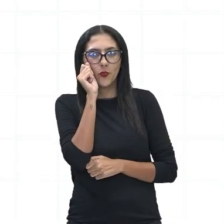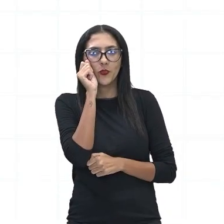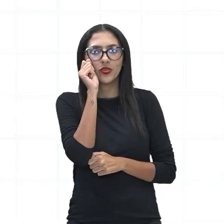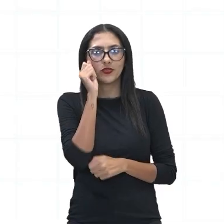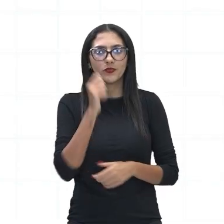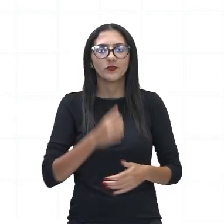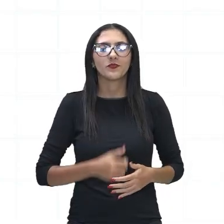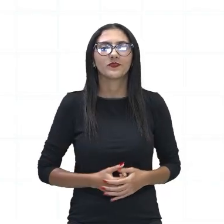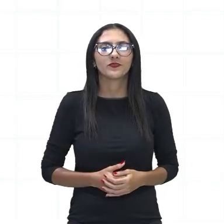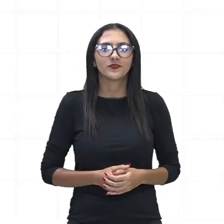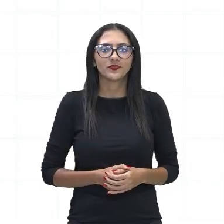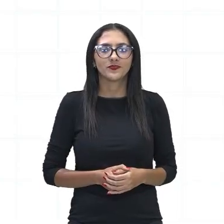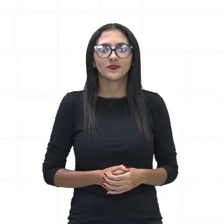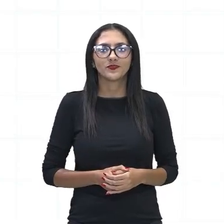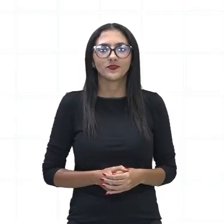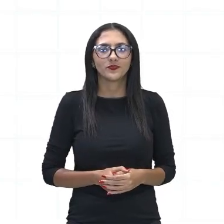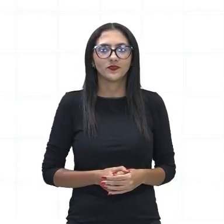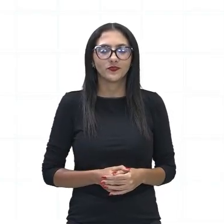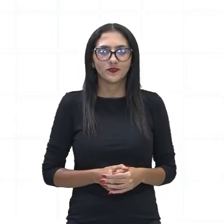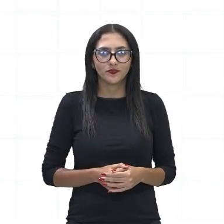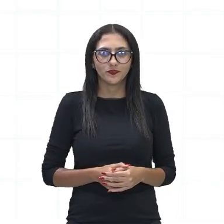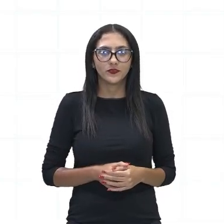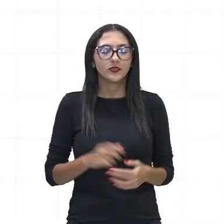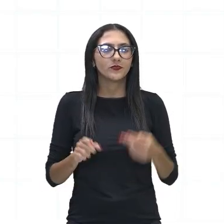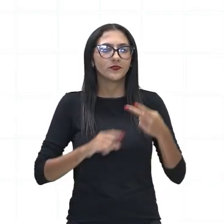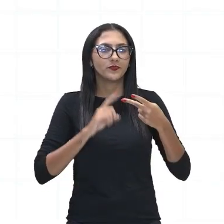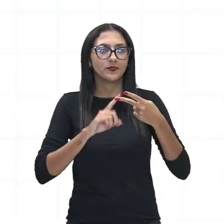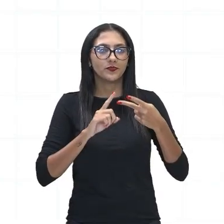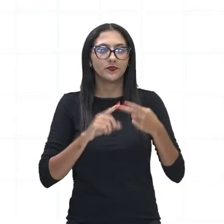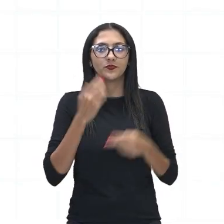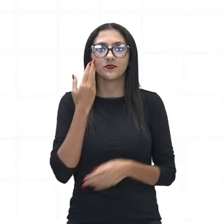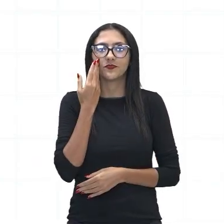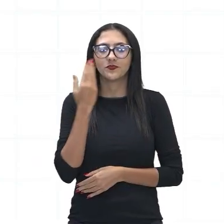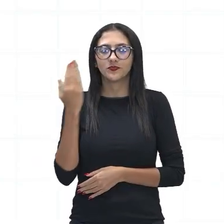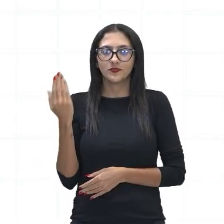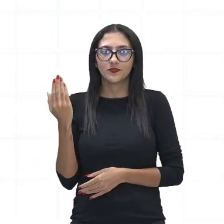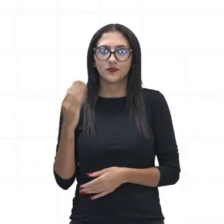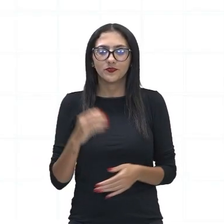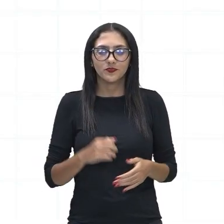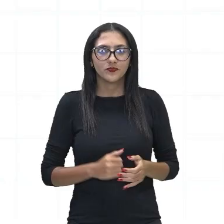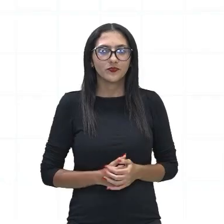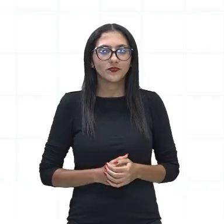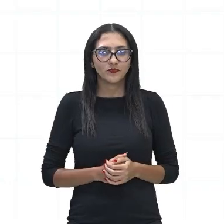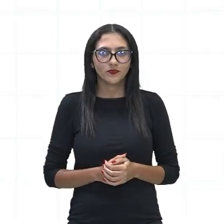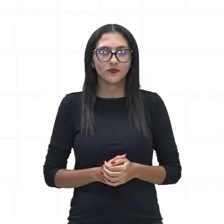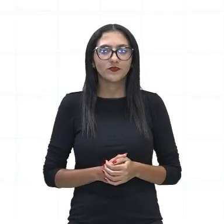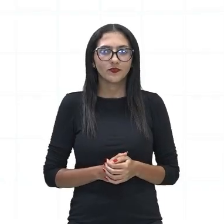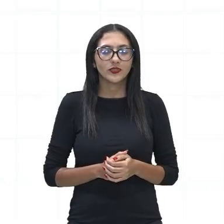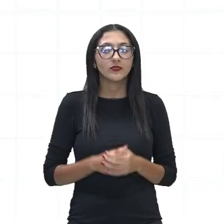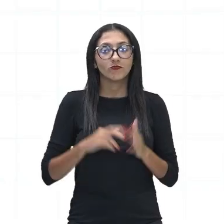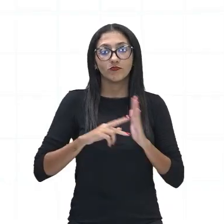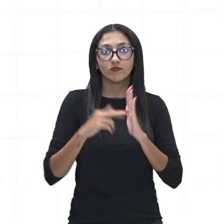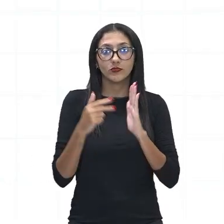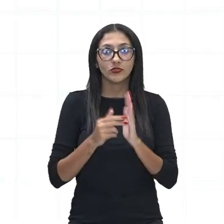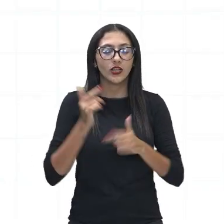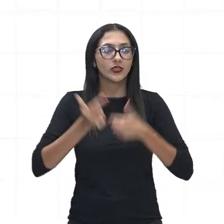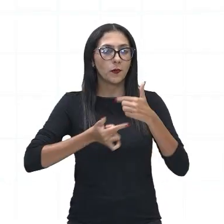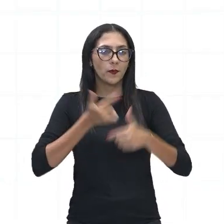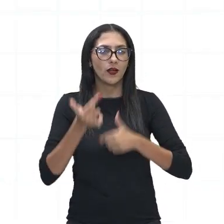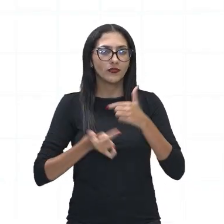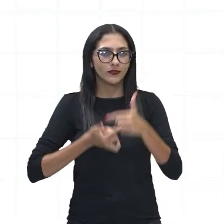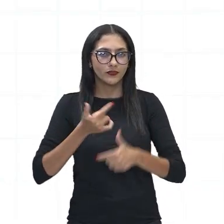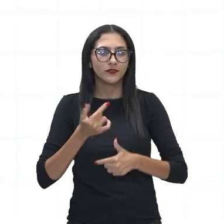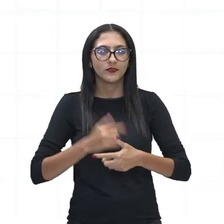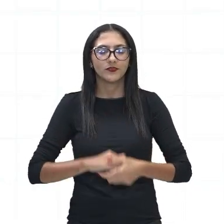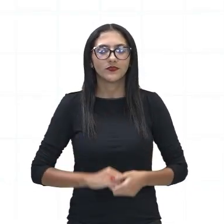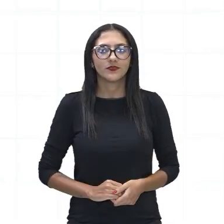sleep, sleep. Em seguida nós temos work, work, trabalhar,